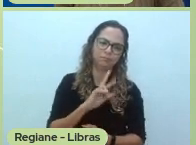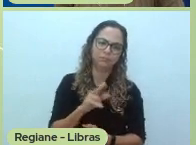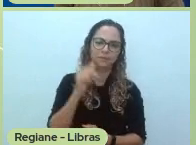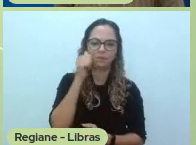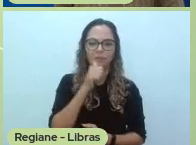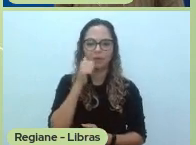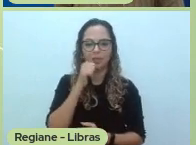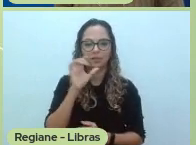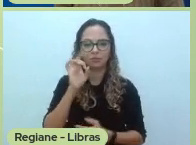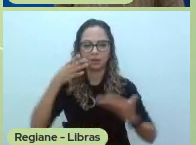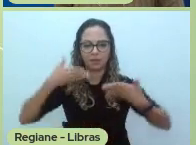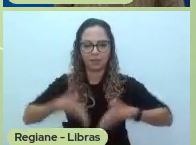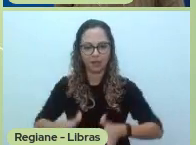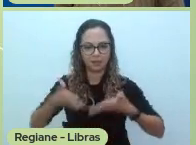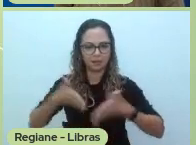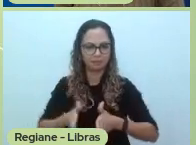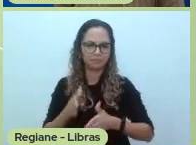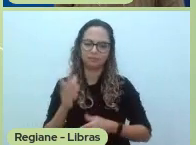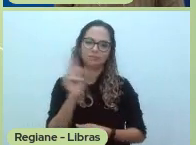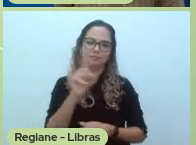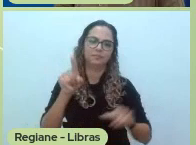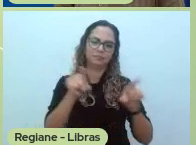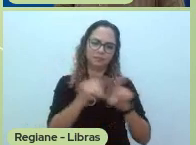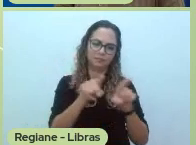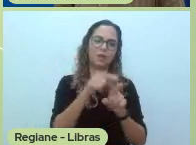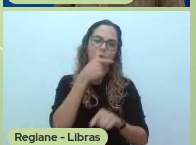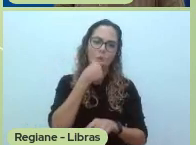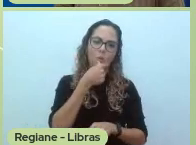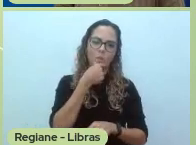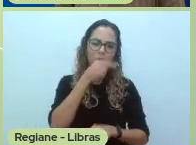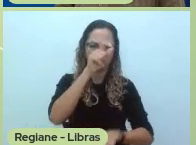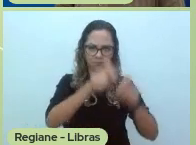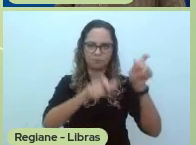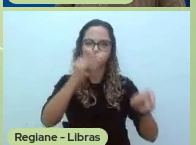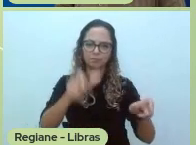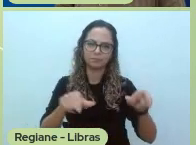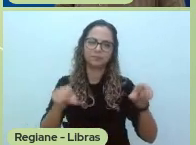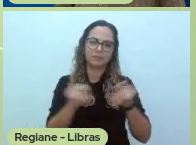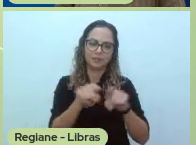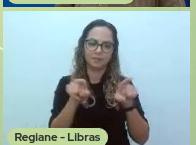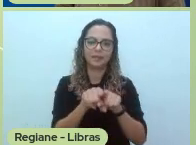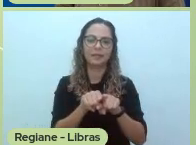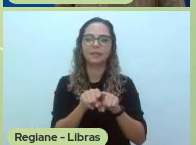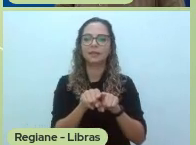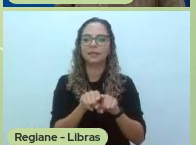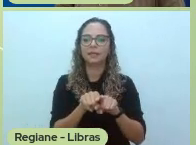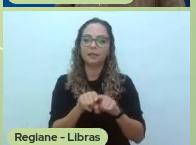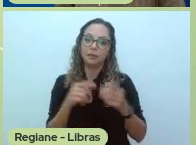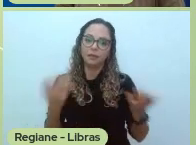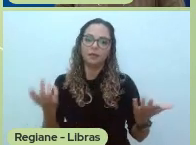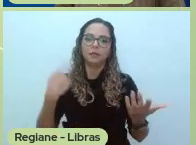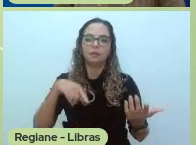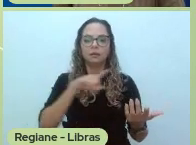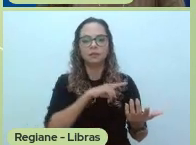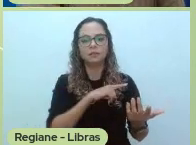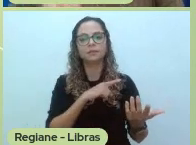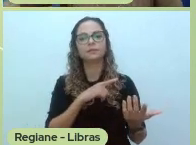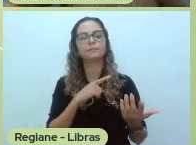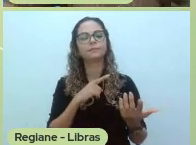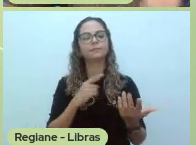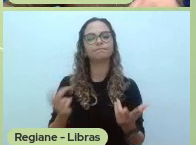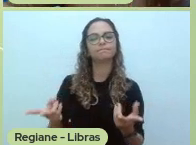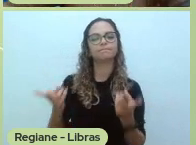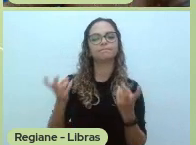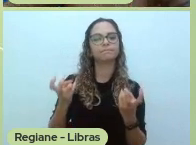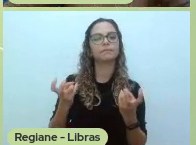filhos, os homens também fazem parte dessa composição, então a gente olha o aumento da licença,